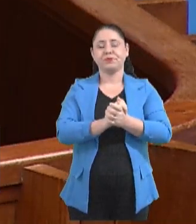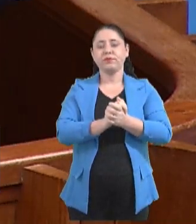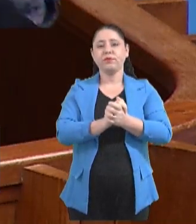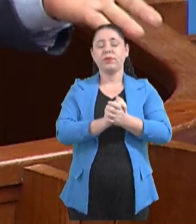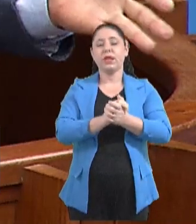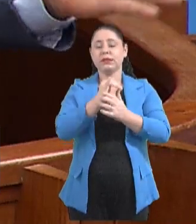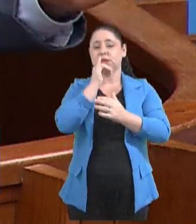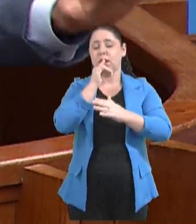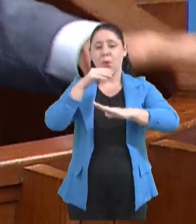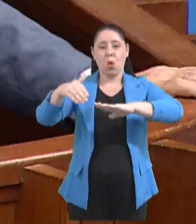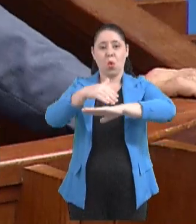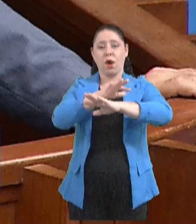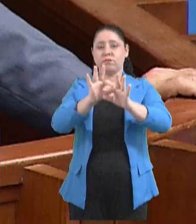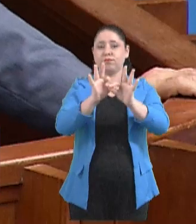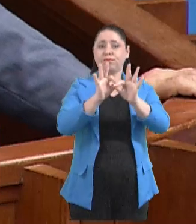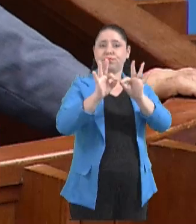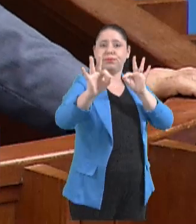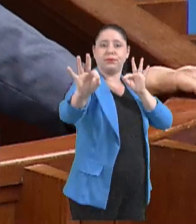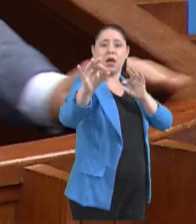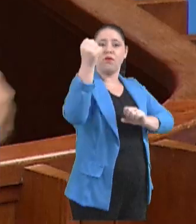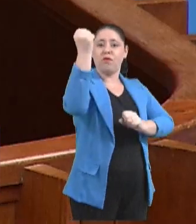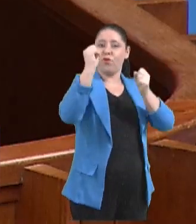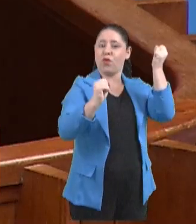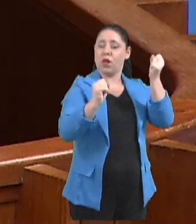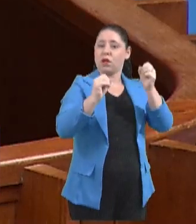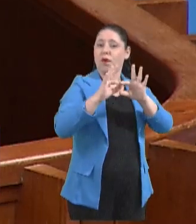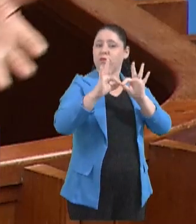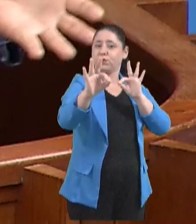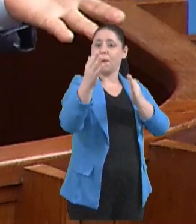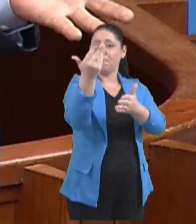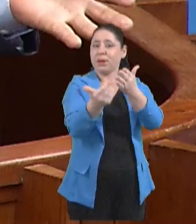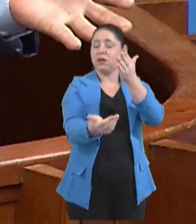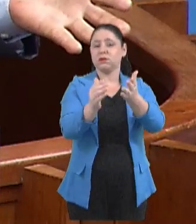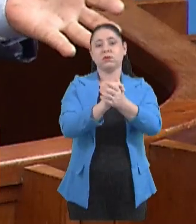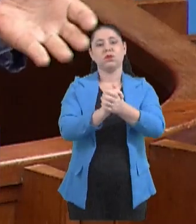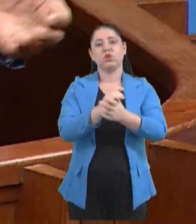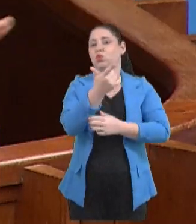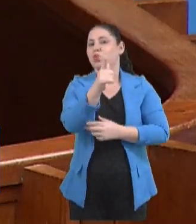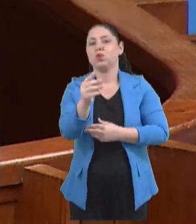ultrapassar a rodovia e for direto lá na usina. E não tem jeito de fazer